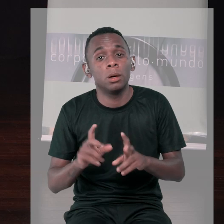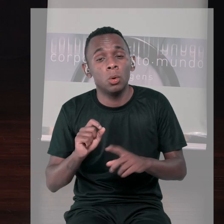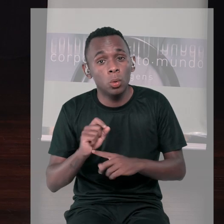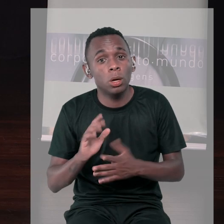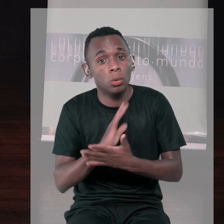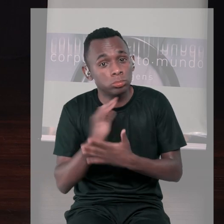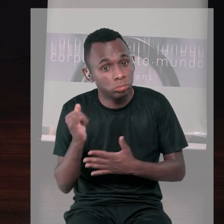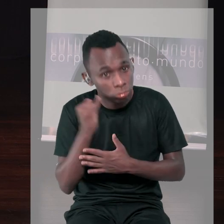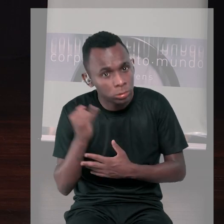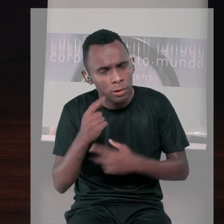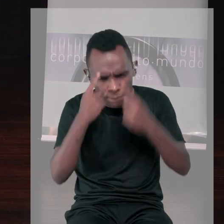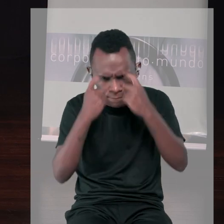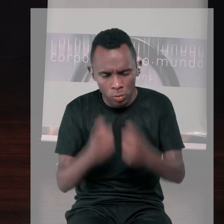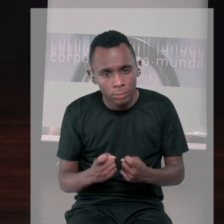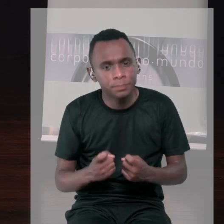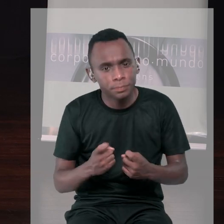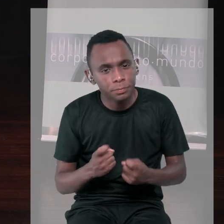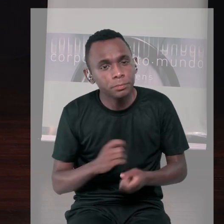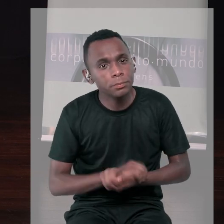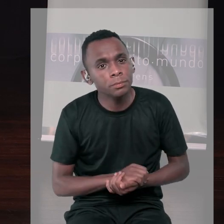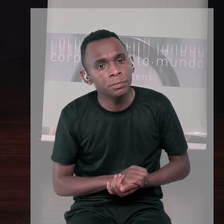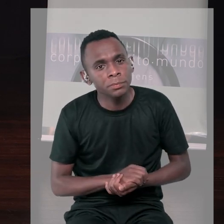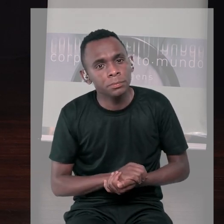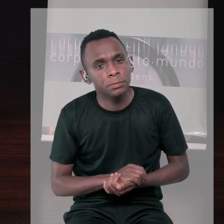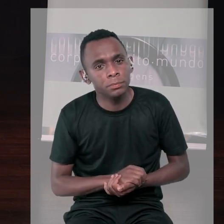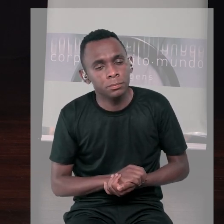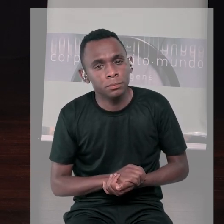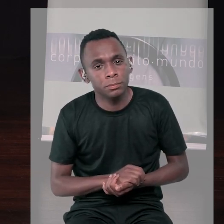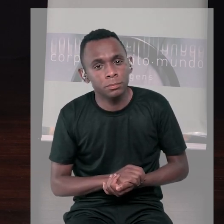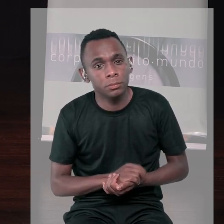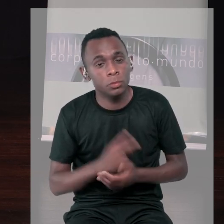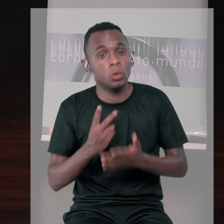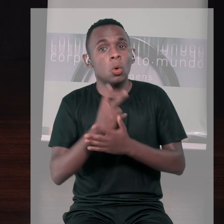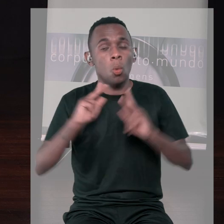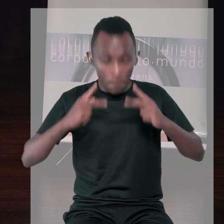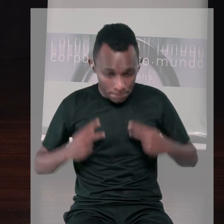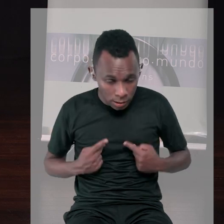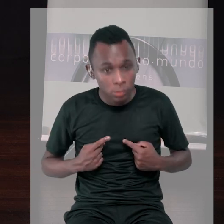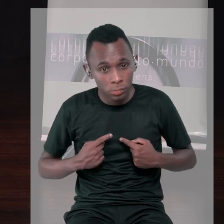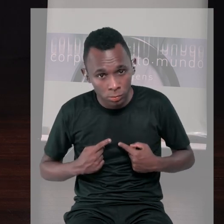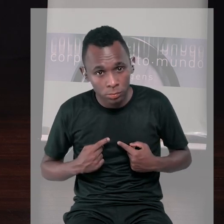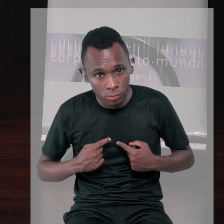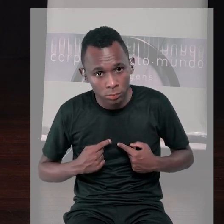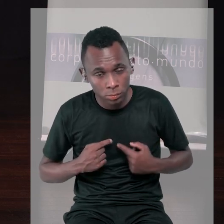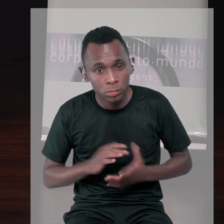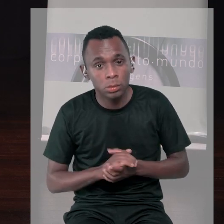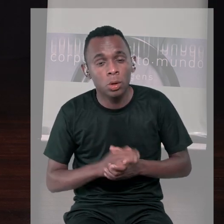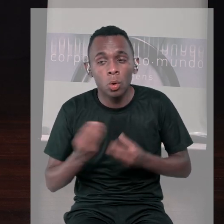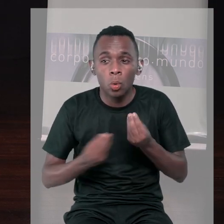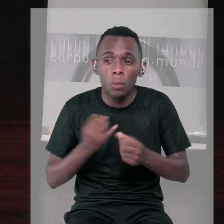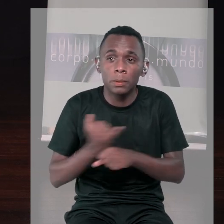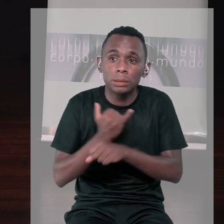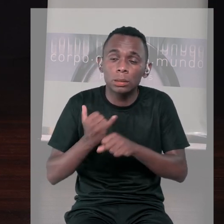né, do fenômeno do humano, na maneira como ele se manifesta na história,